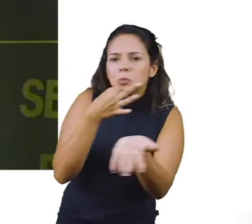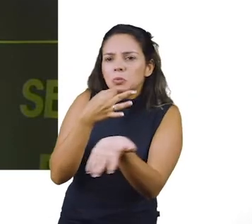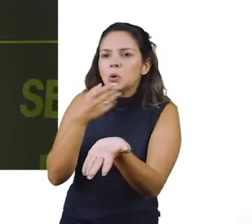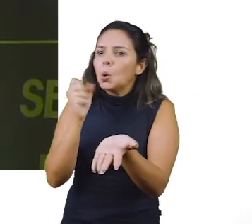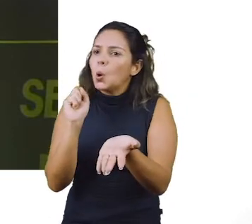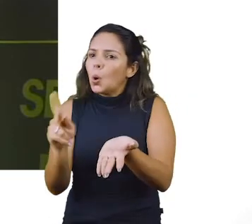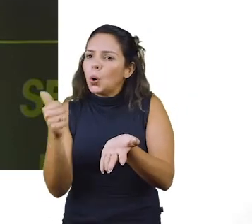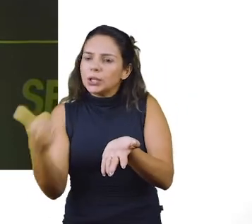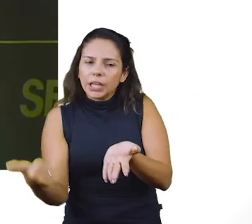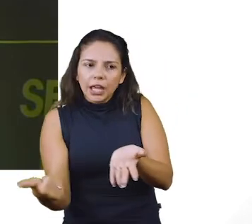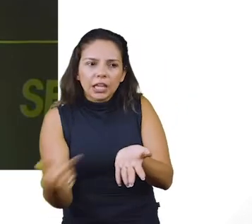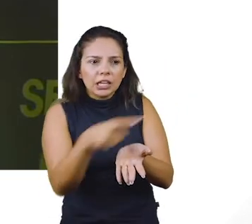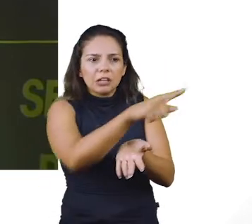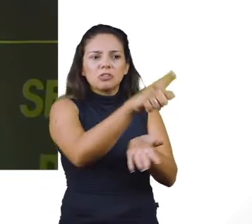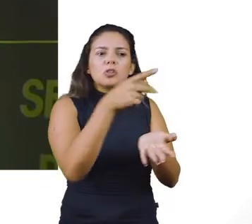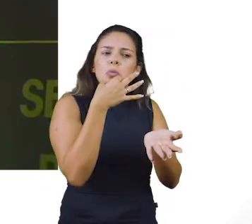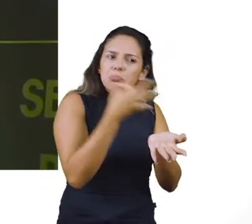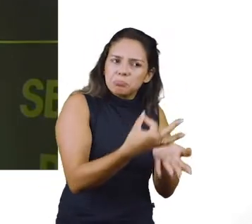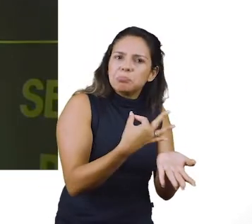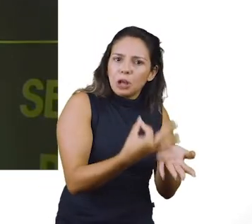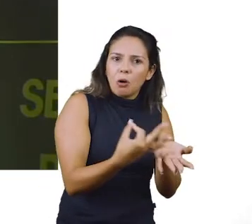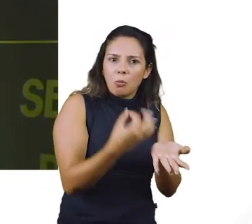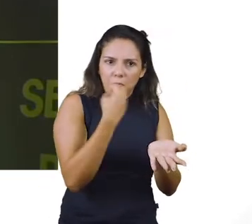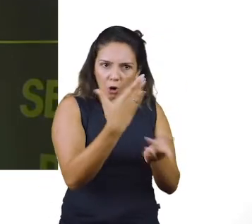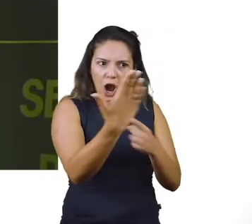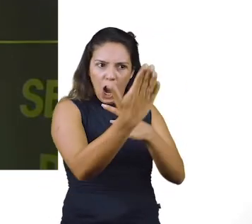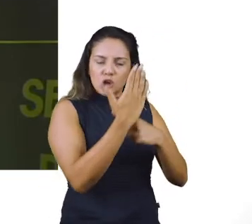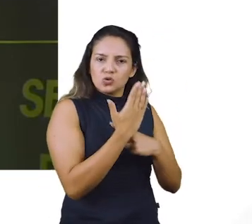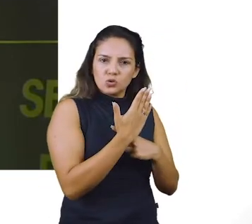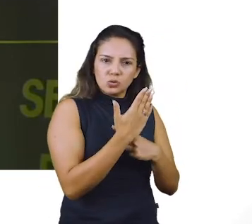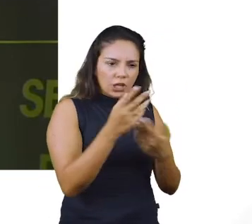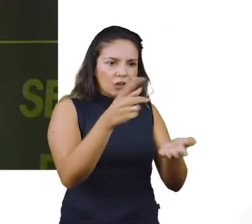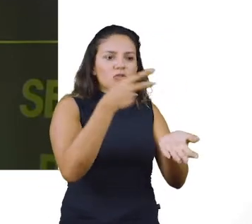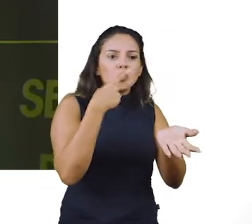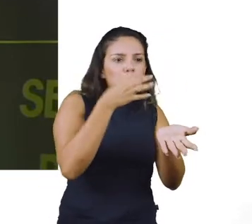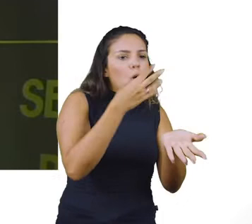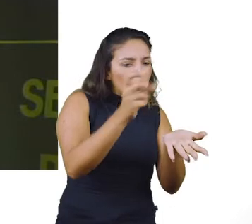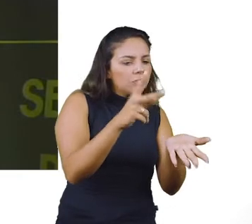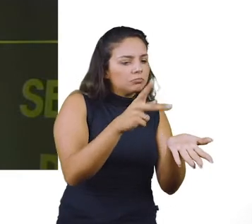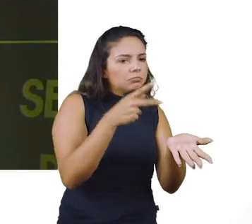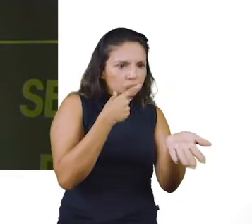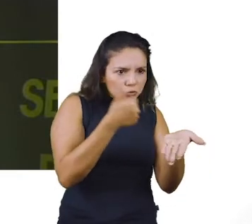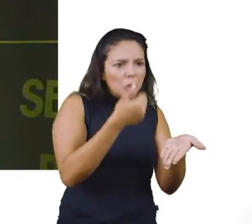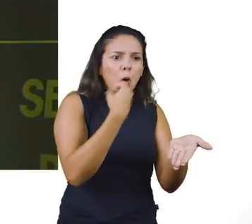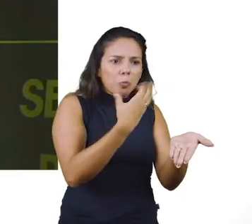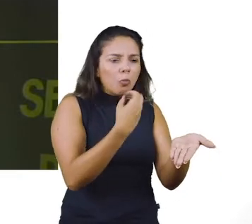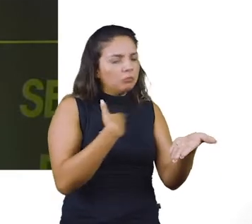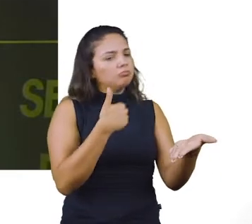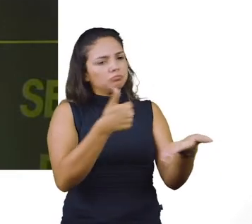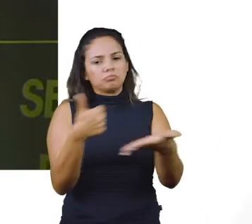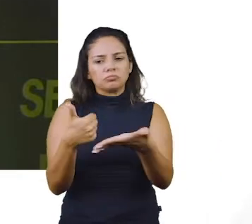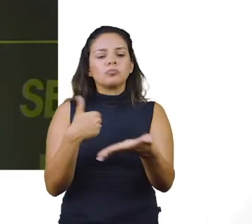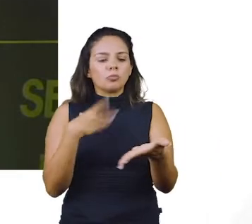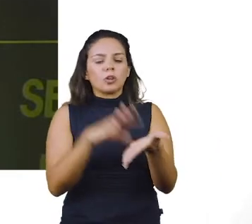com uma boa visão. Eu acho que aí está pronto, pode lançar e